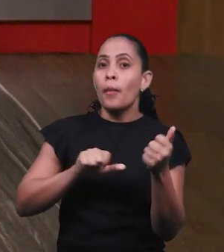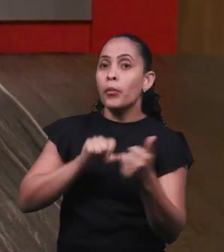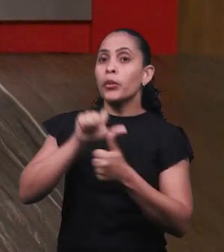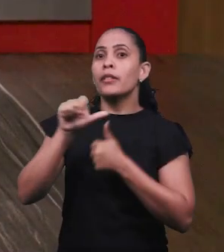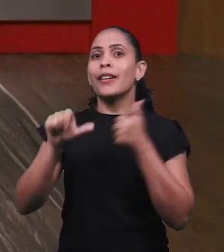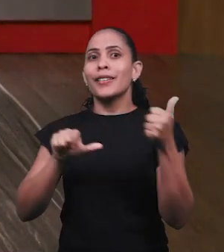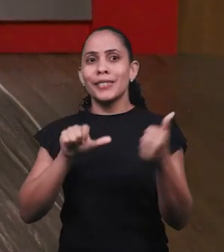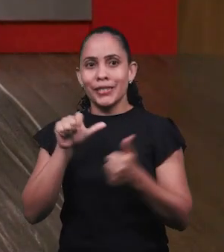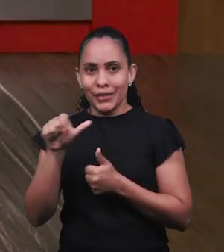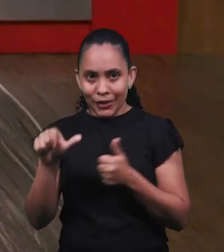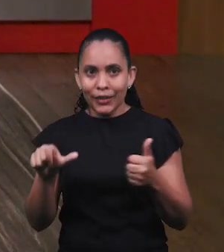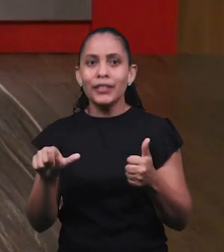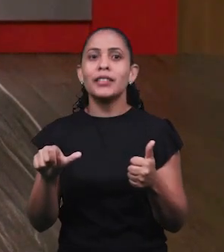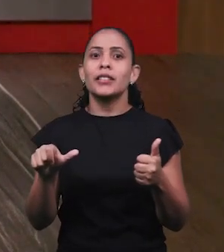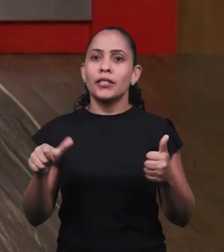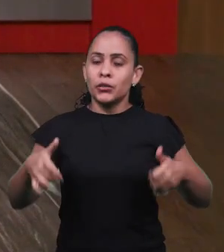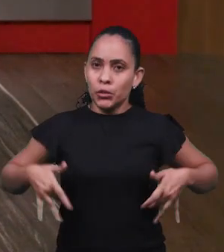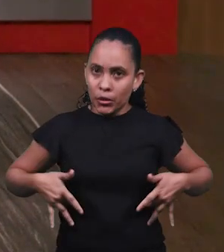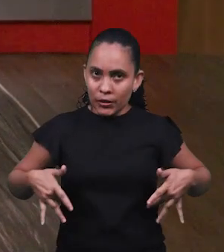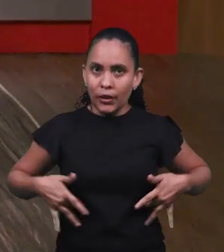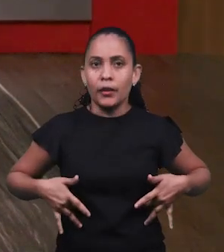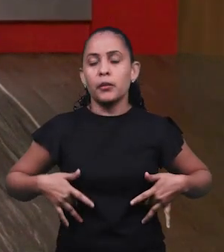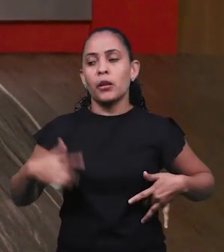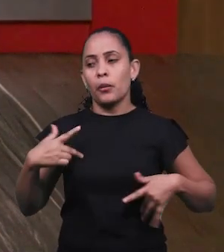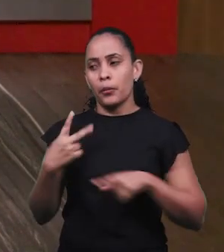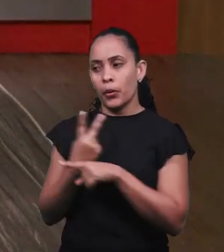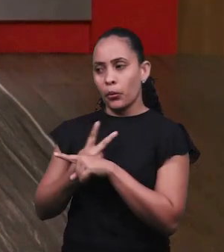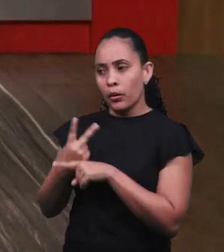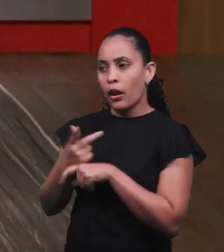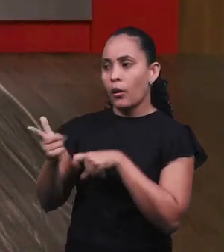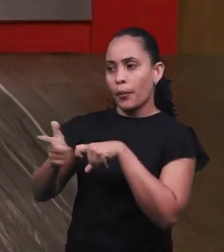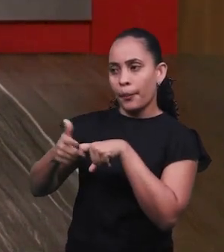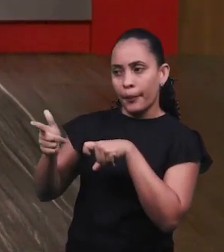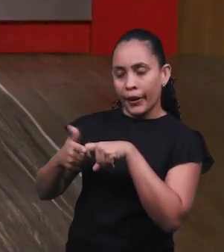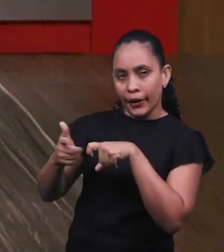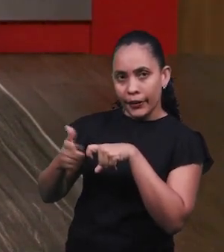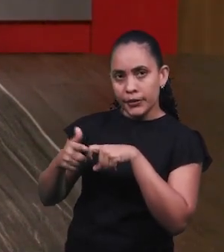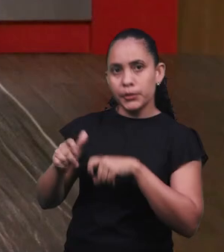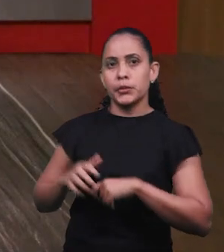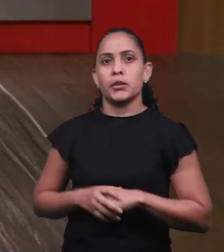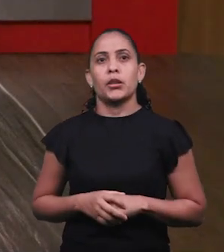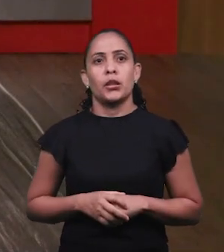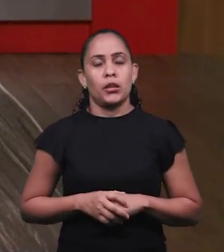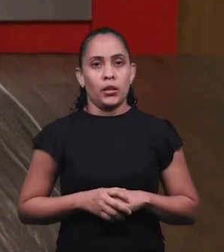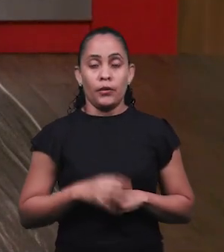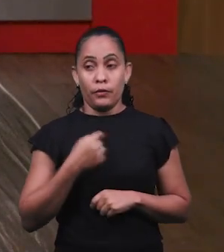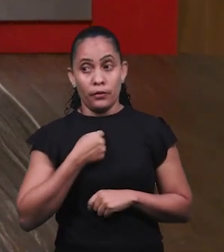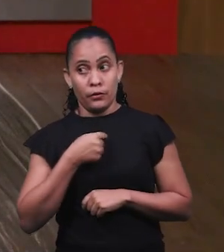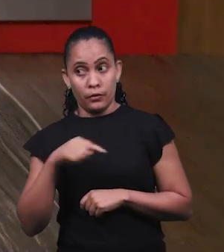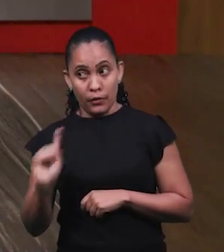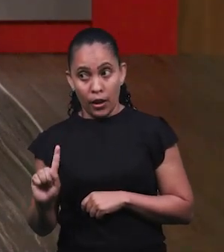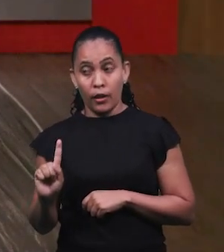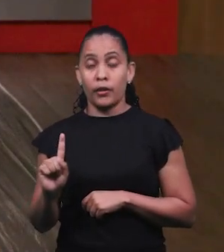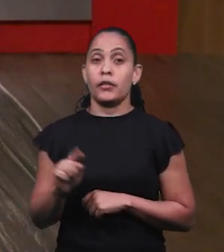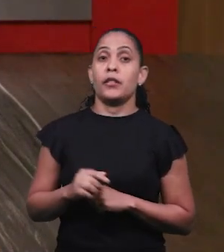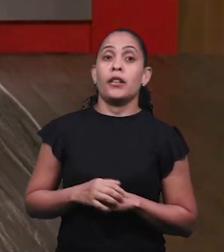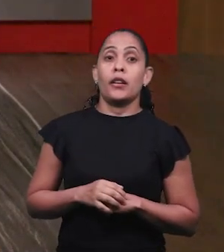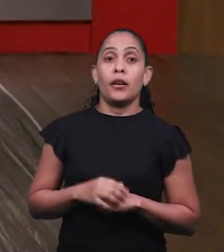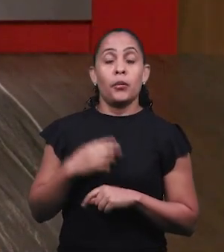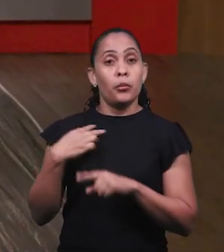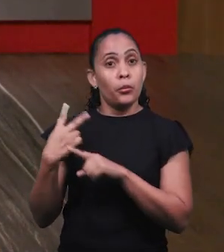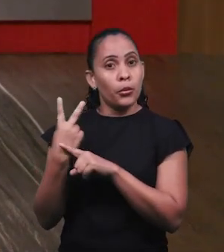então é orientado a procurar então um especialista, um médico clínico geral ou um nefrologista para